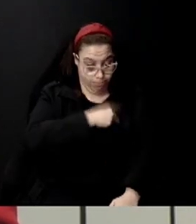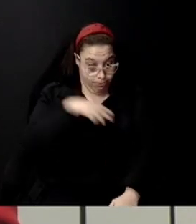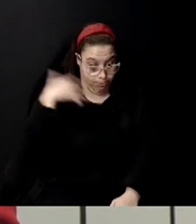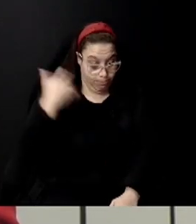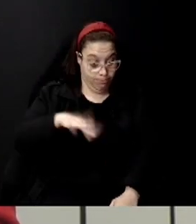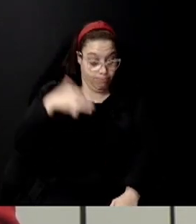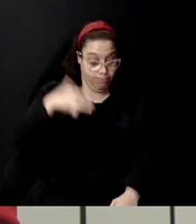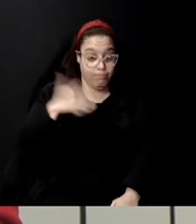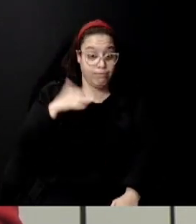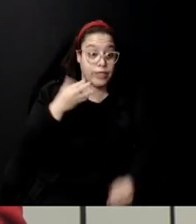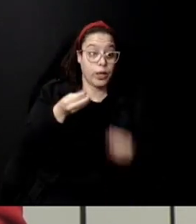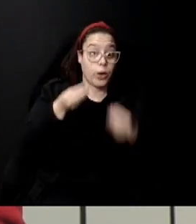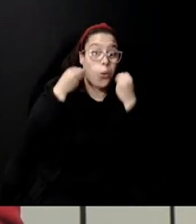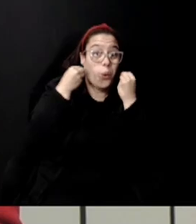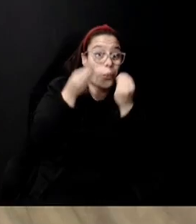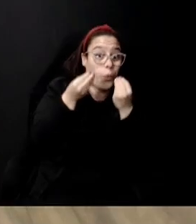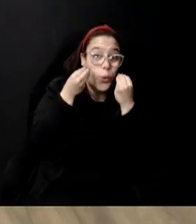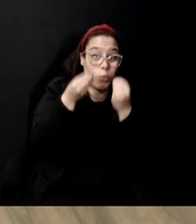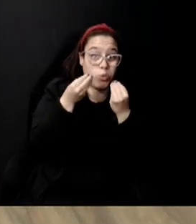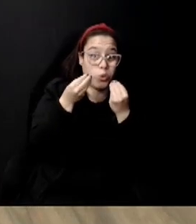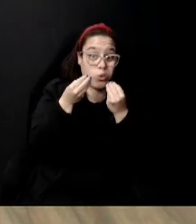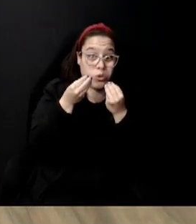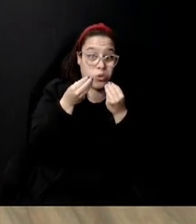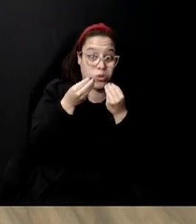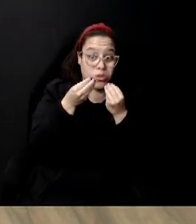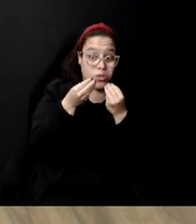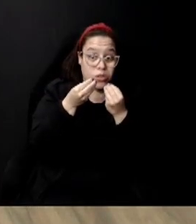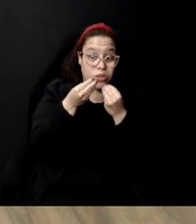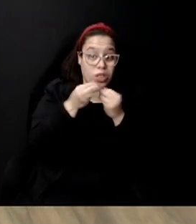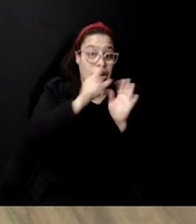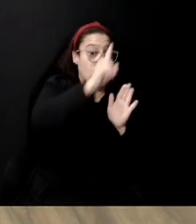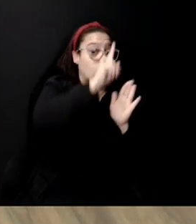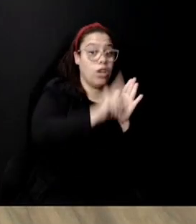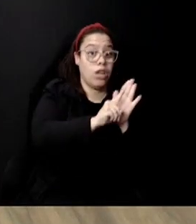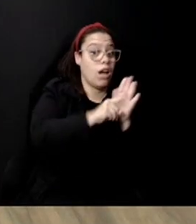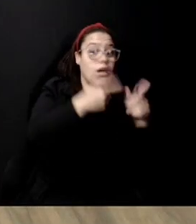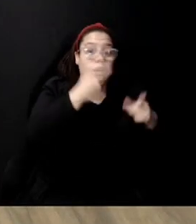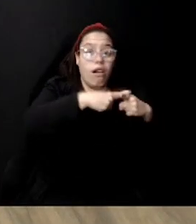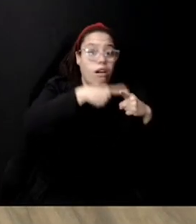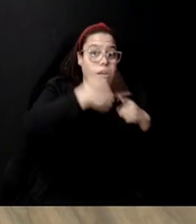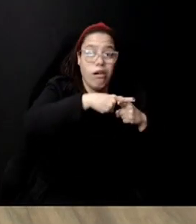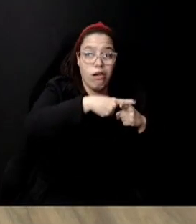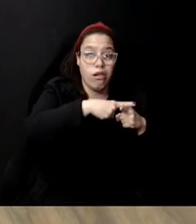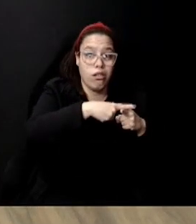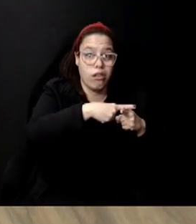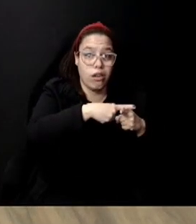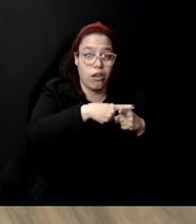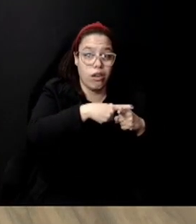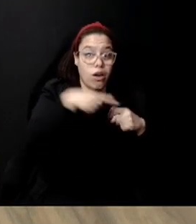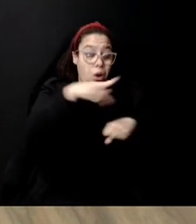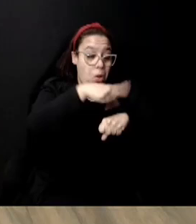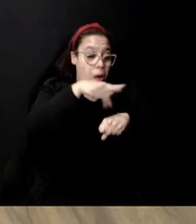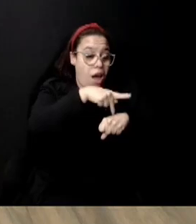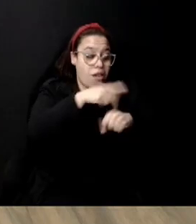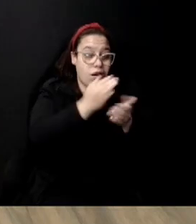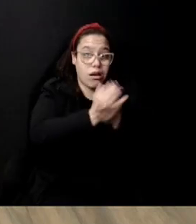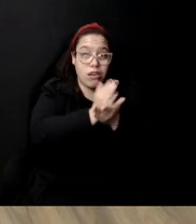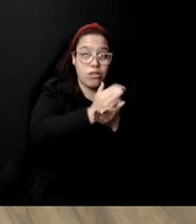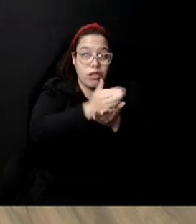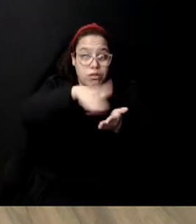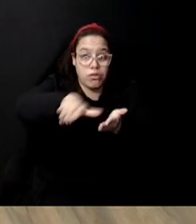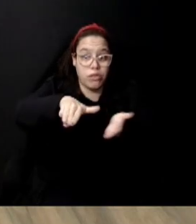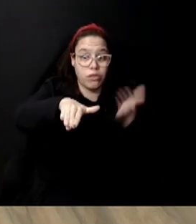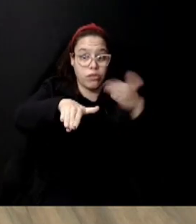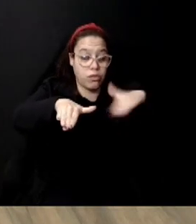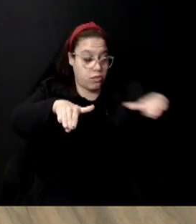Como fica essa questão desses direitos? Porque o país se divide, né? Mesmo que